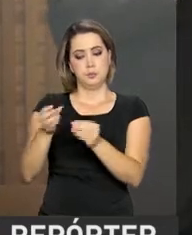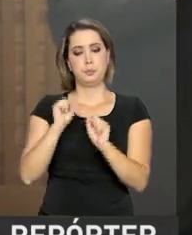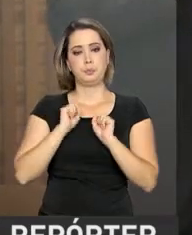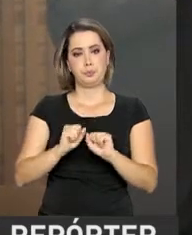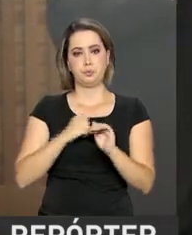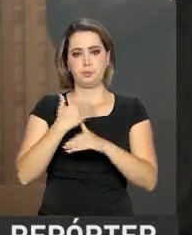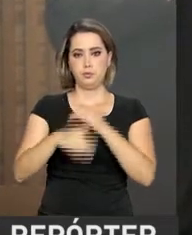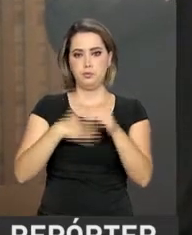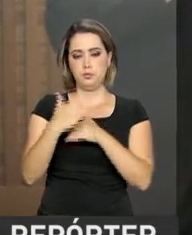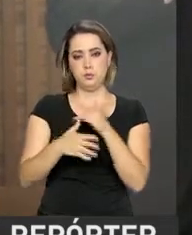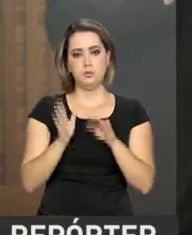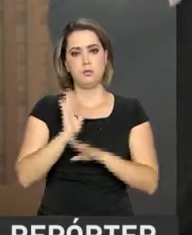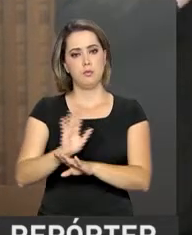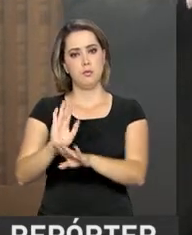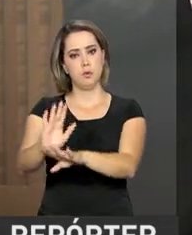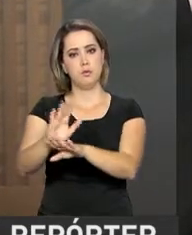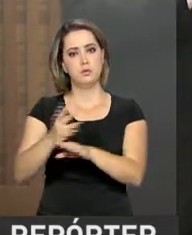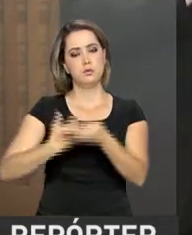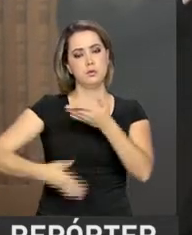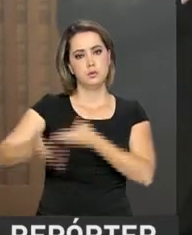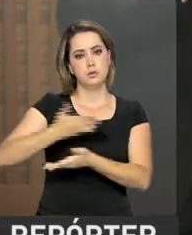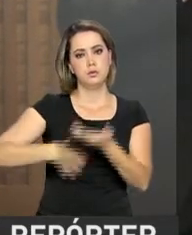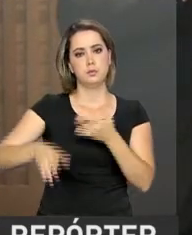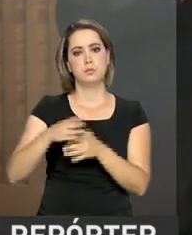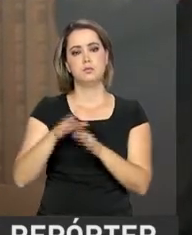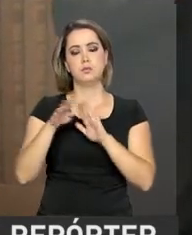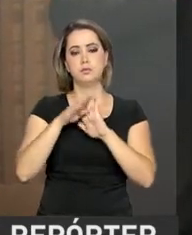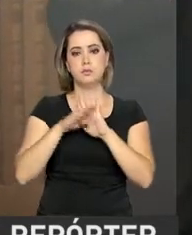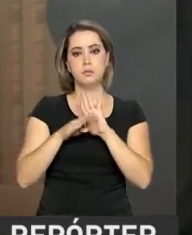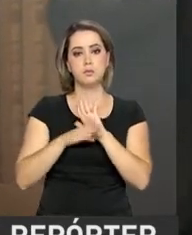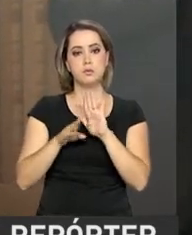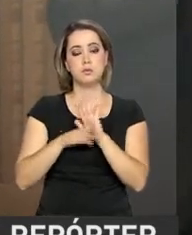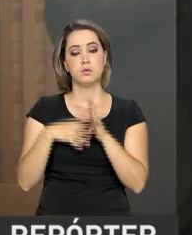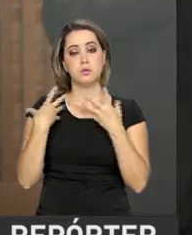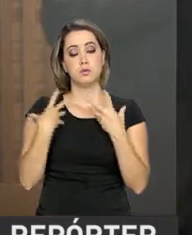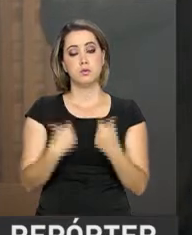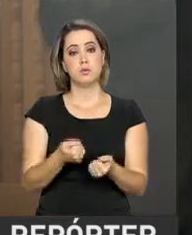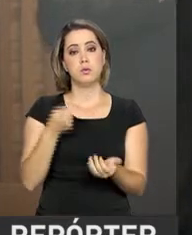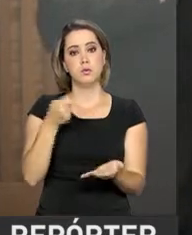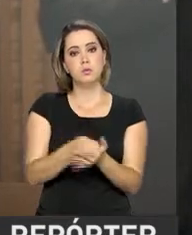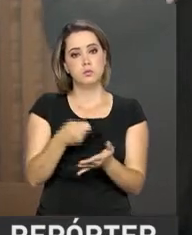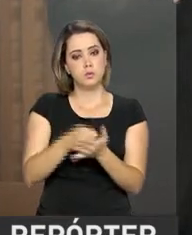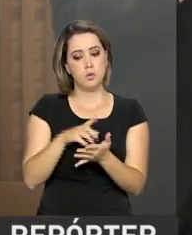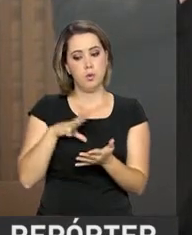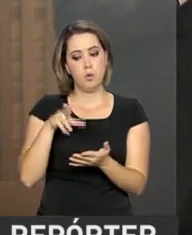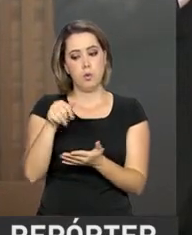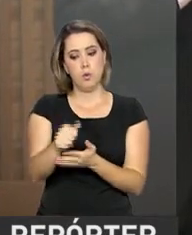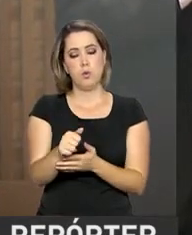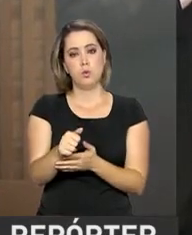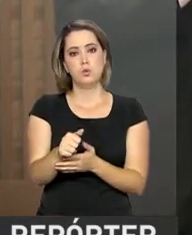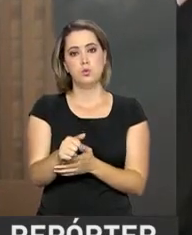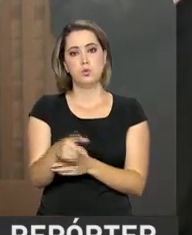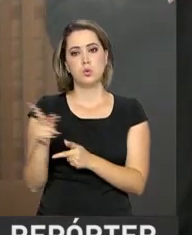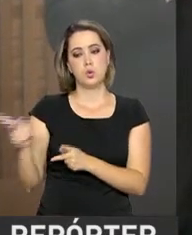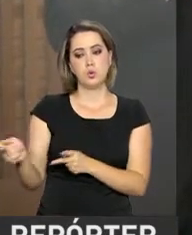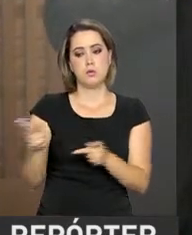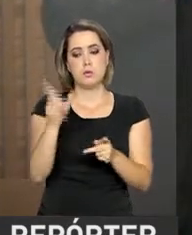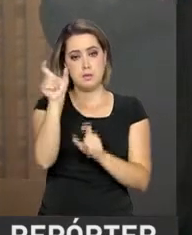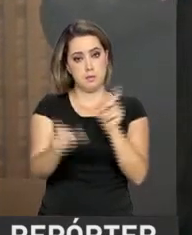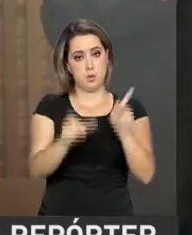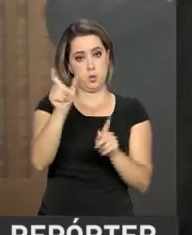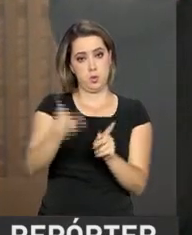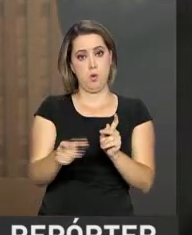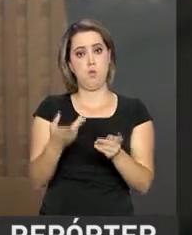movimentar de dar um apoio logístico e para o programa e vamos pagar integralmente os visitadores os